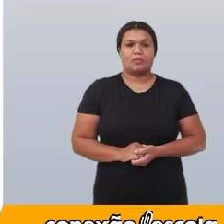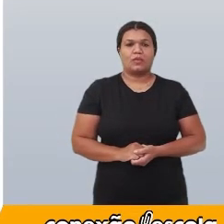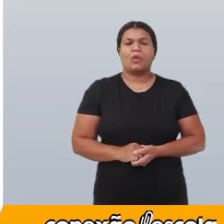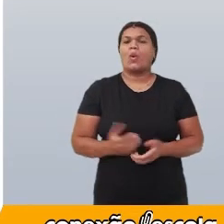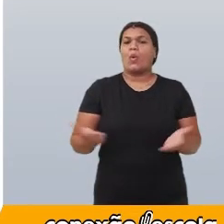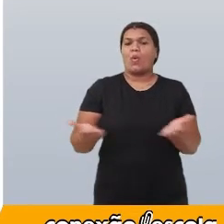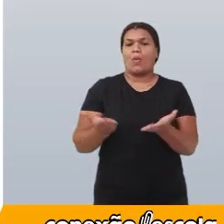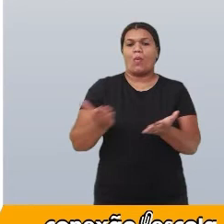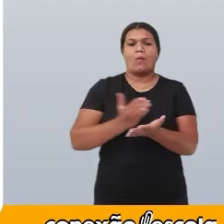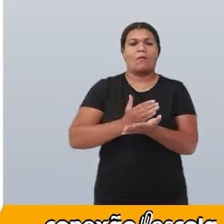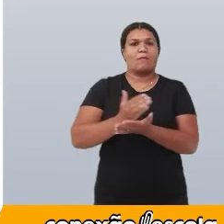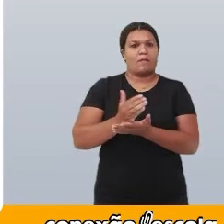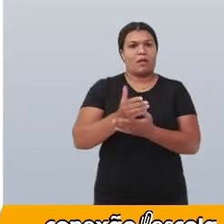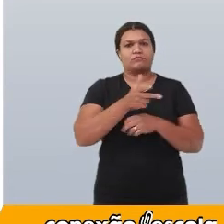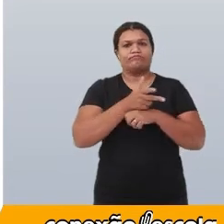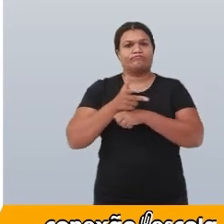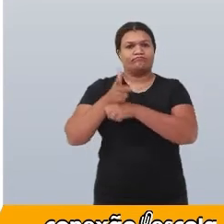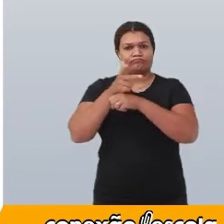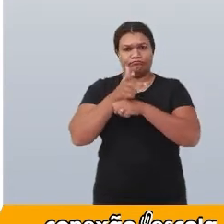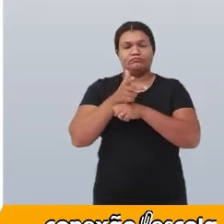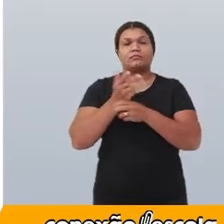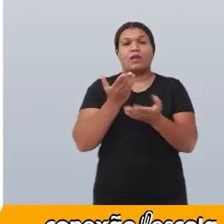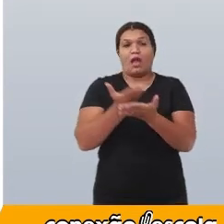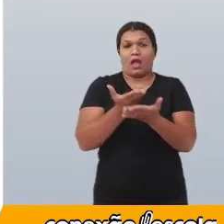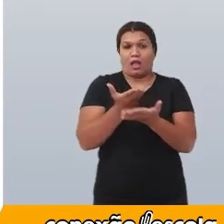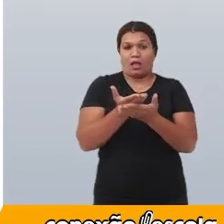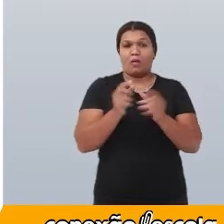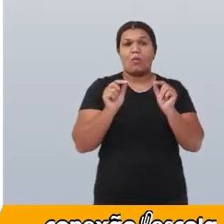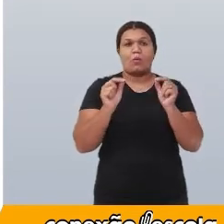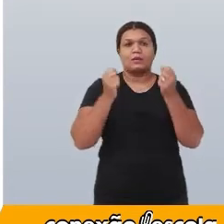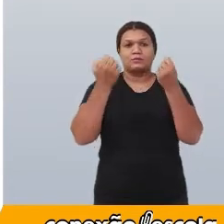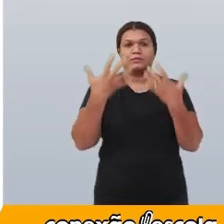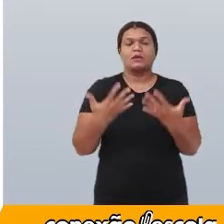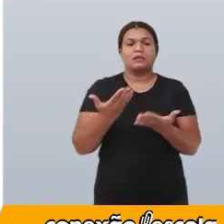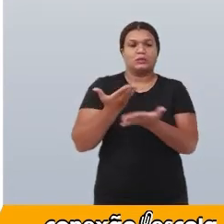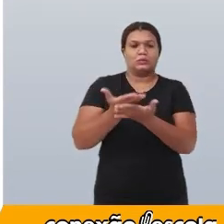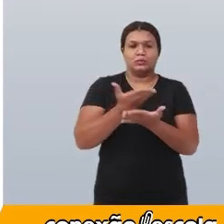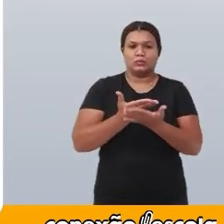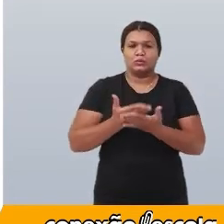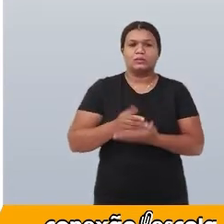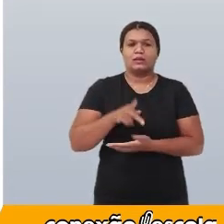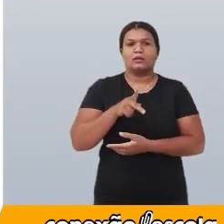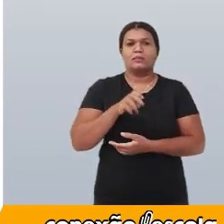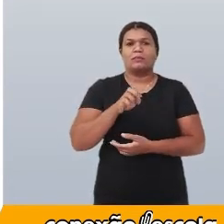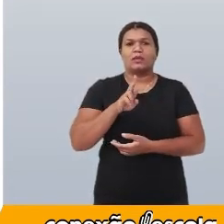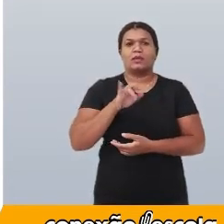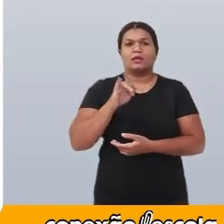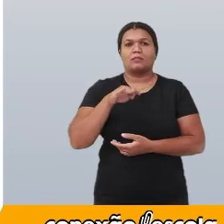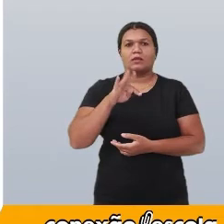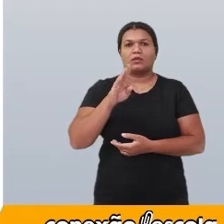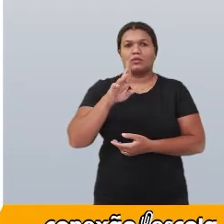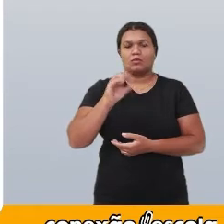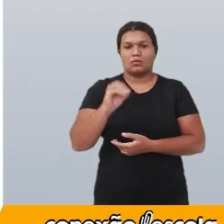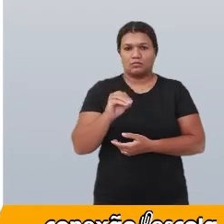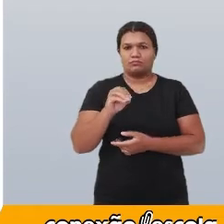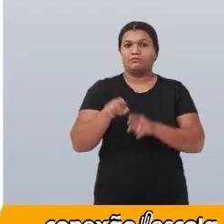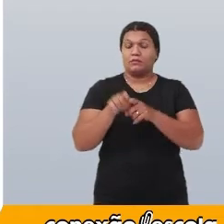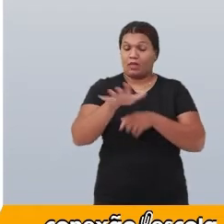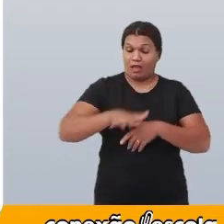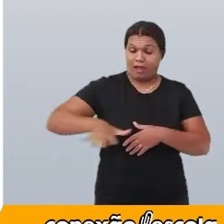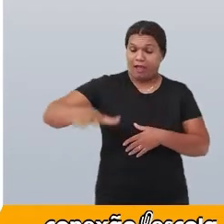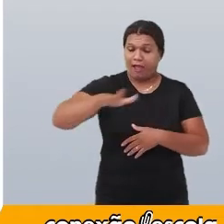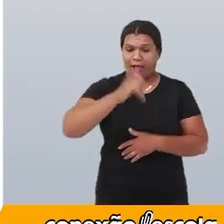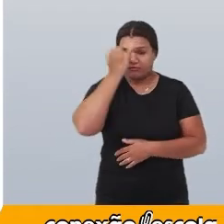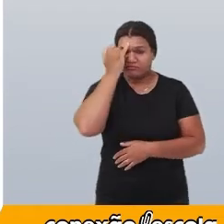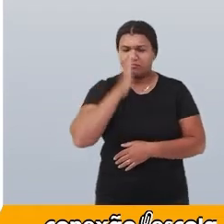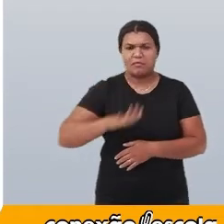Nós vamos começar essa videoaula, como já disse para vocês, estudando perímetro e área de figuras. Você já